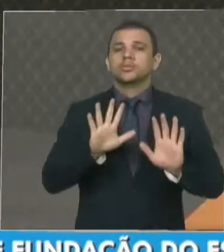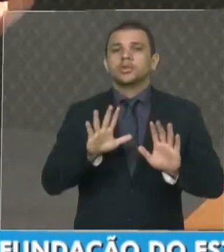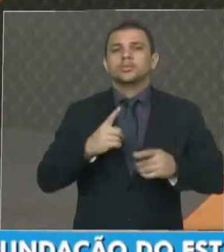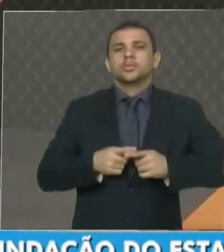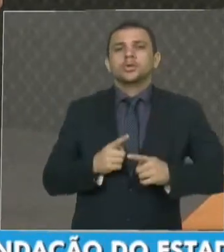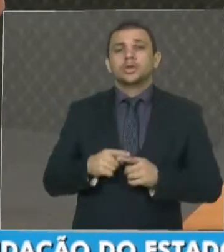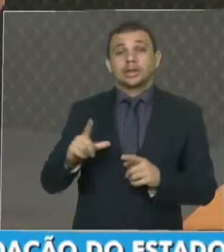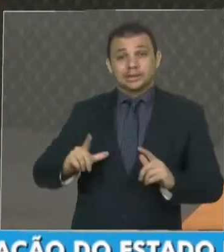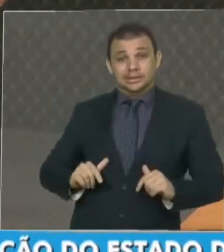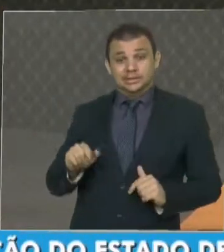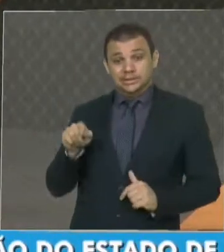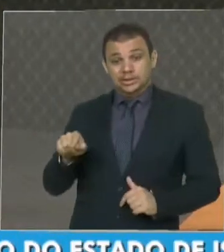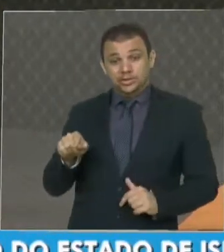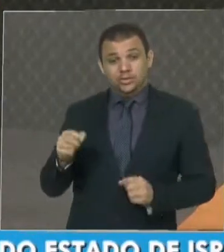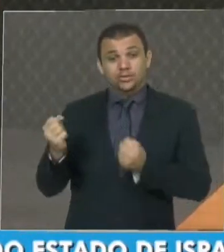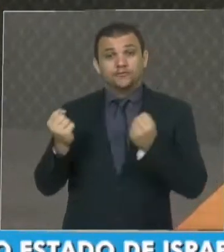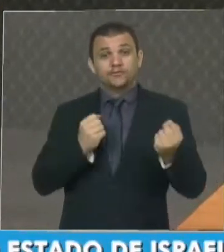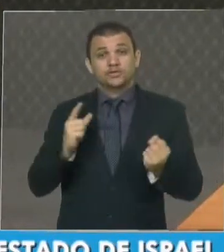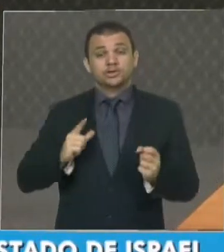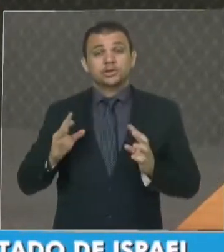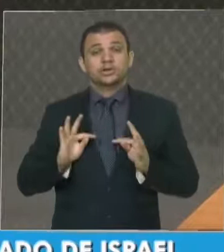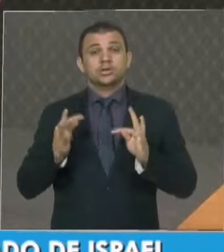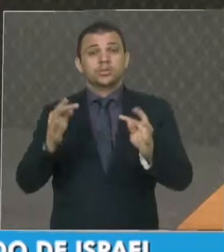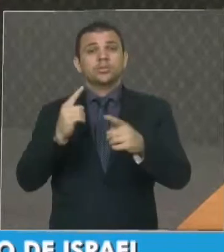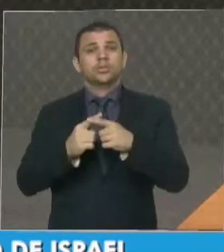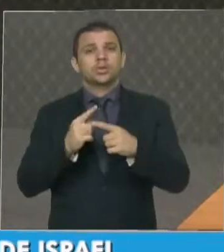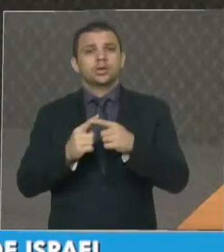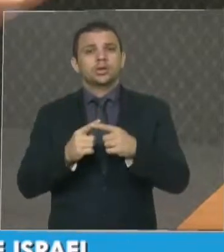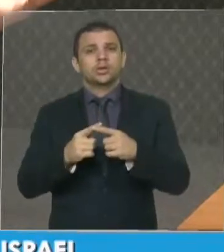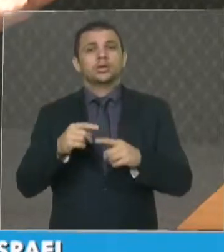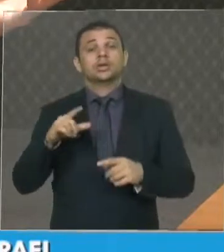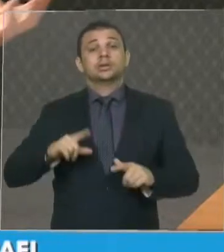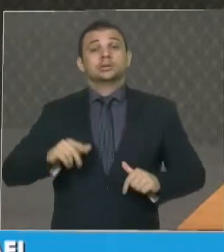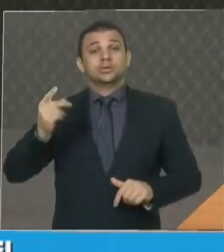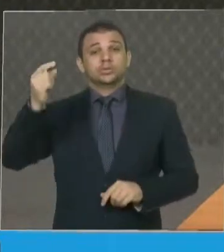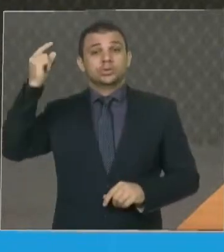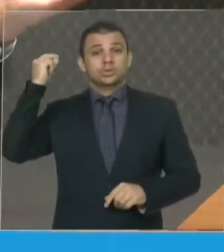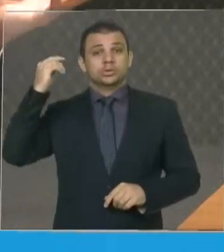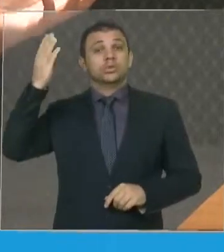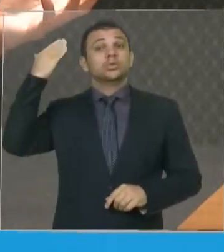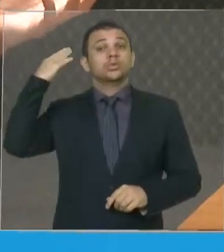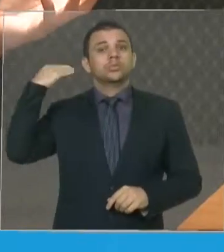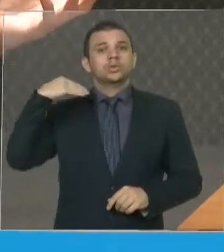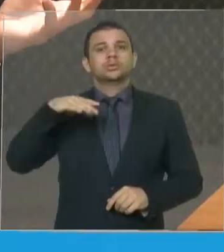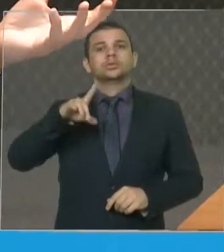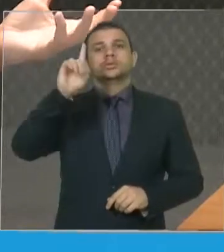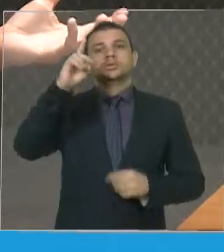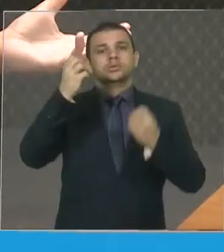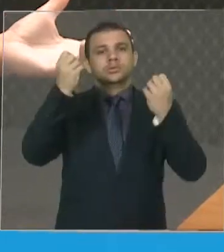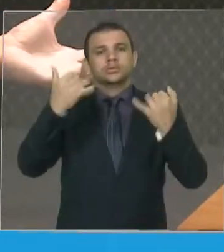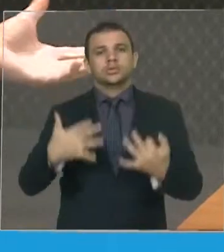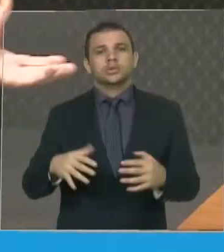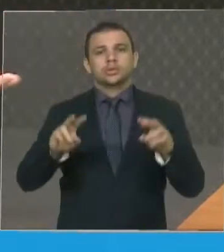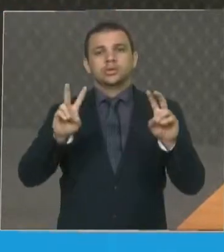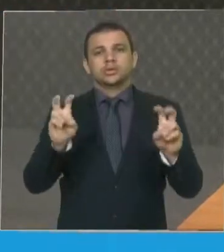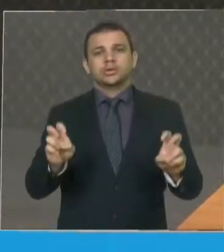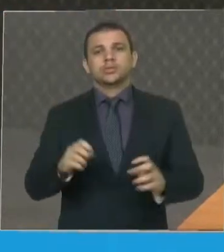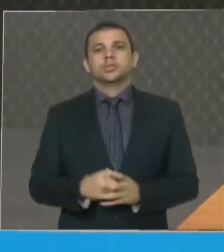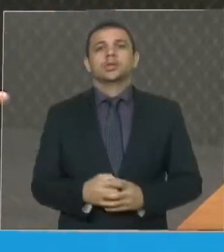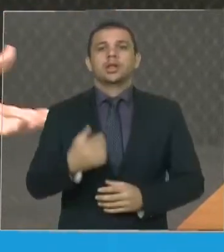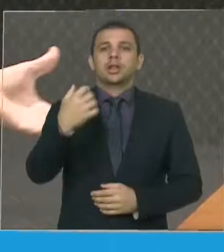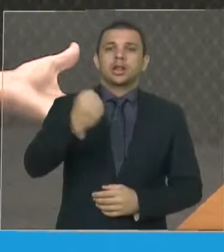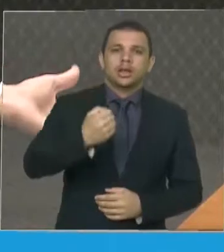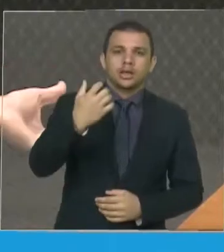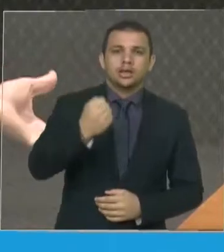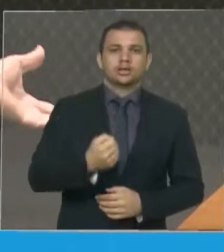que Israel não tive? Quando Deus falou sobre leite e o mel, pessoas chegam em Israel, onde o